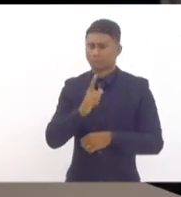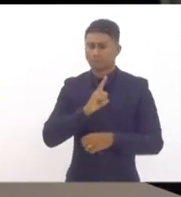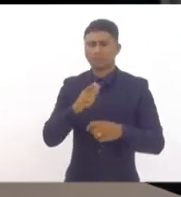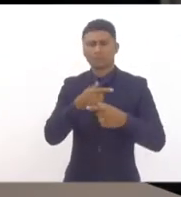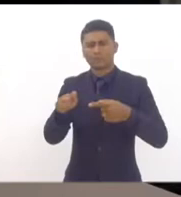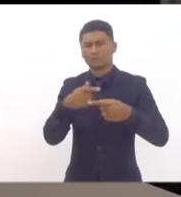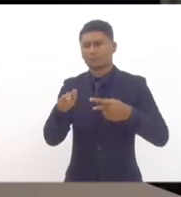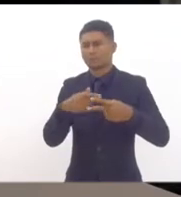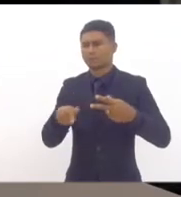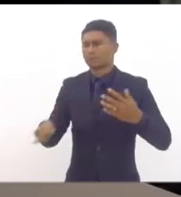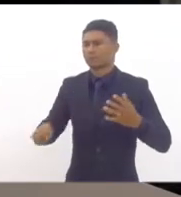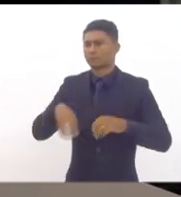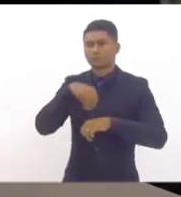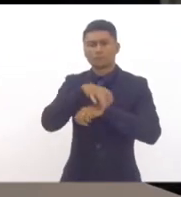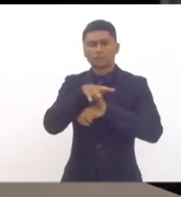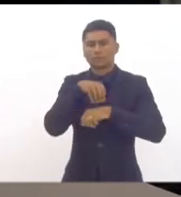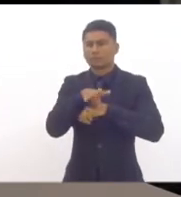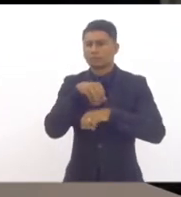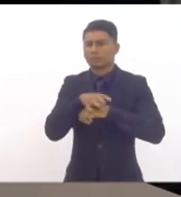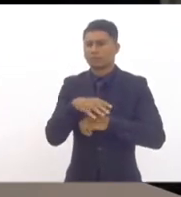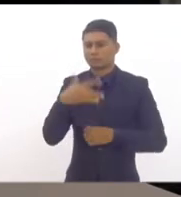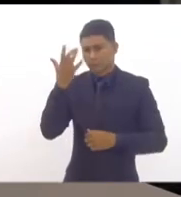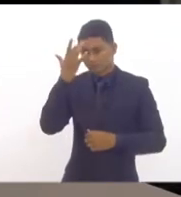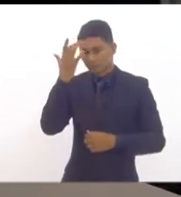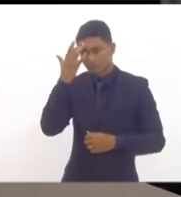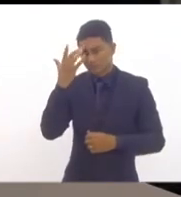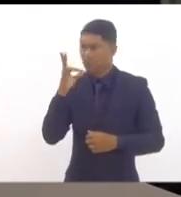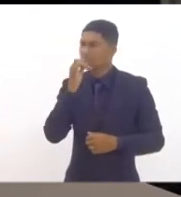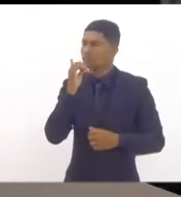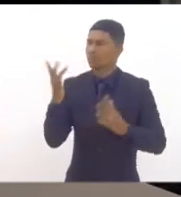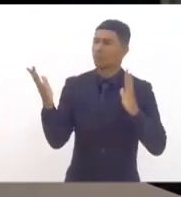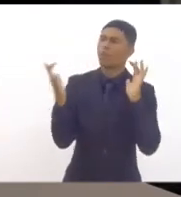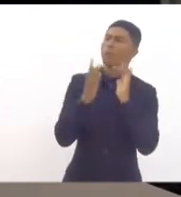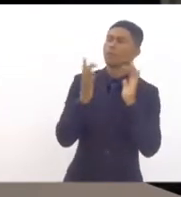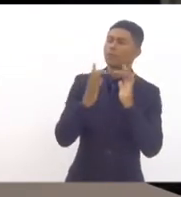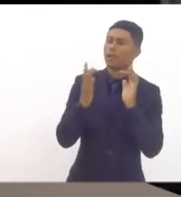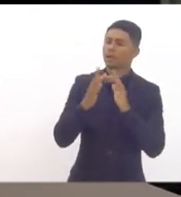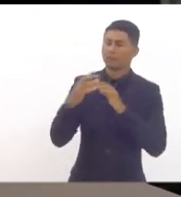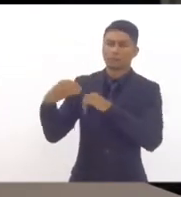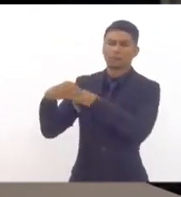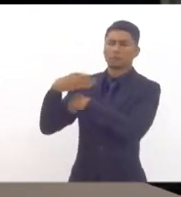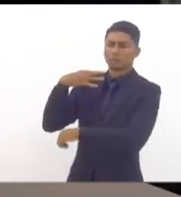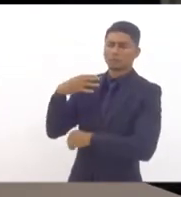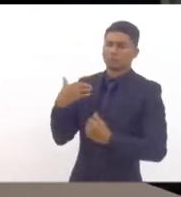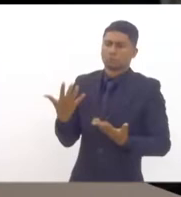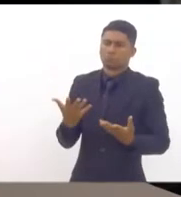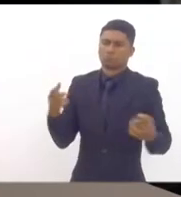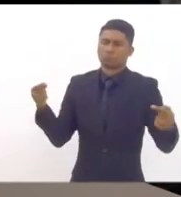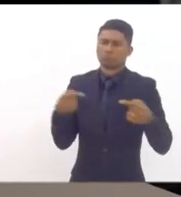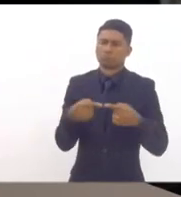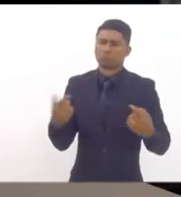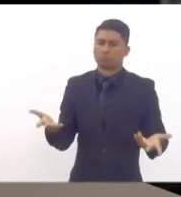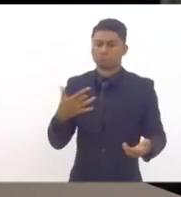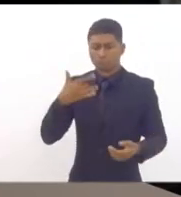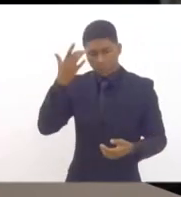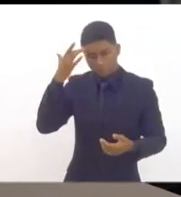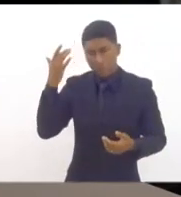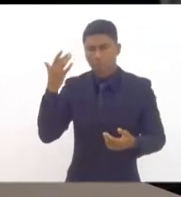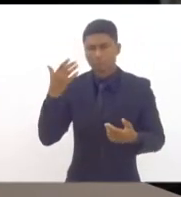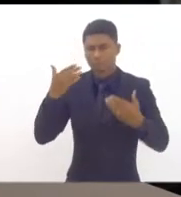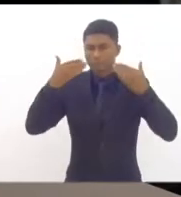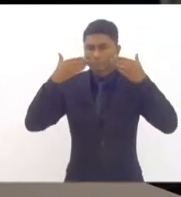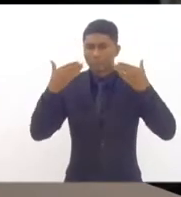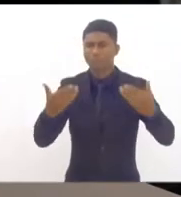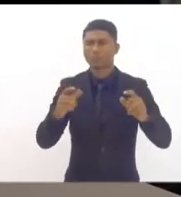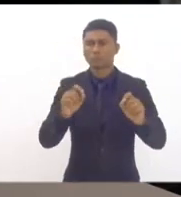semanas. Acredito que todo mundo aqui tenha recebido algum contato de alguém. E também é muito válido. Isso demonstra, na minha opinião, a